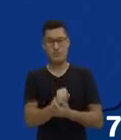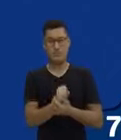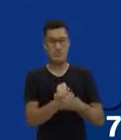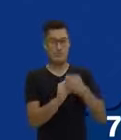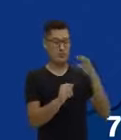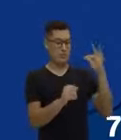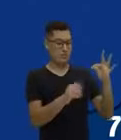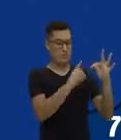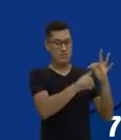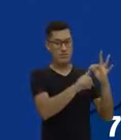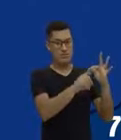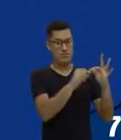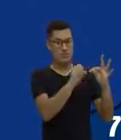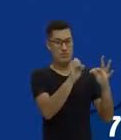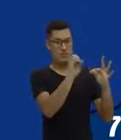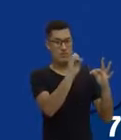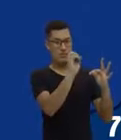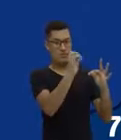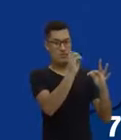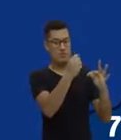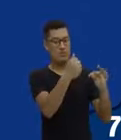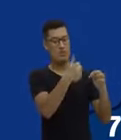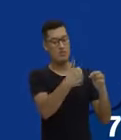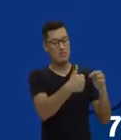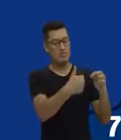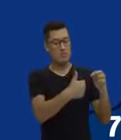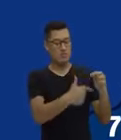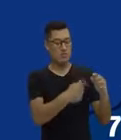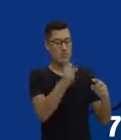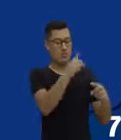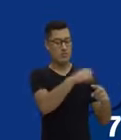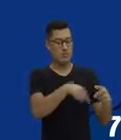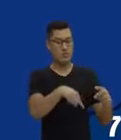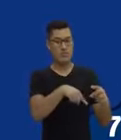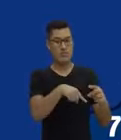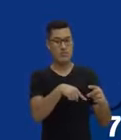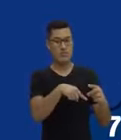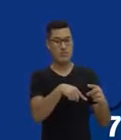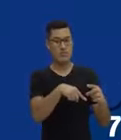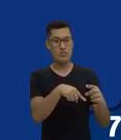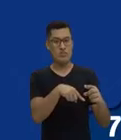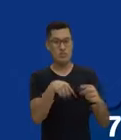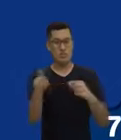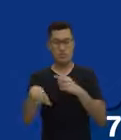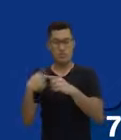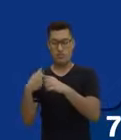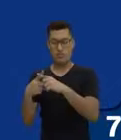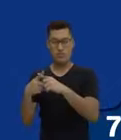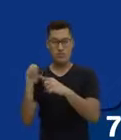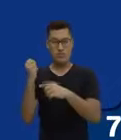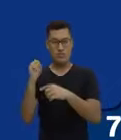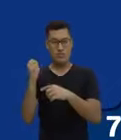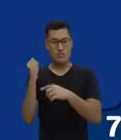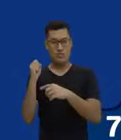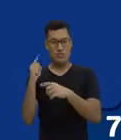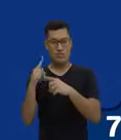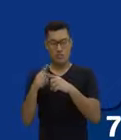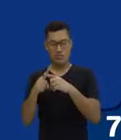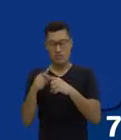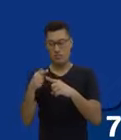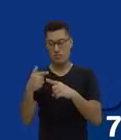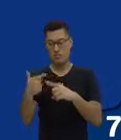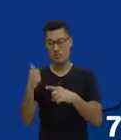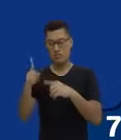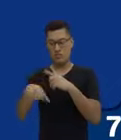tiver 2 horas aí, eu teria, não vai duplicar de novo? 8. Esse valor vai duplicar, então vai ser 8 vezes